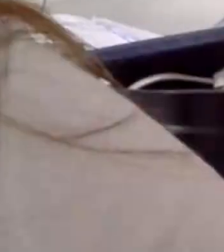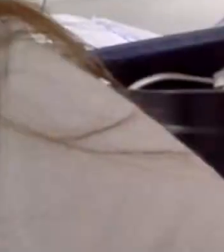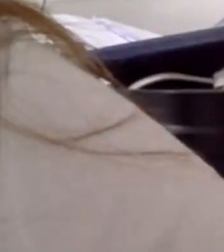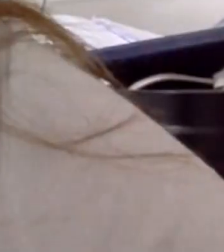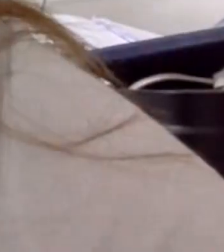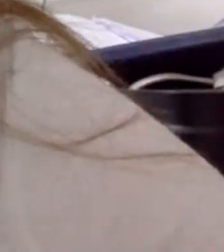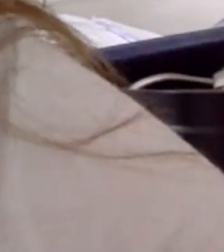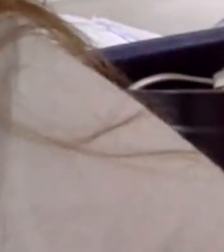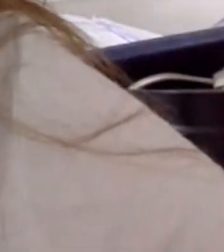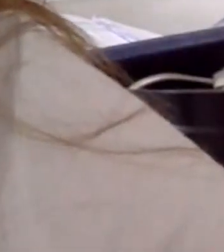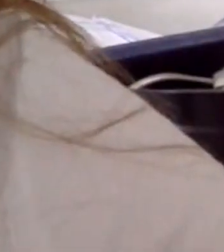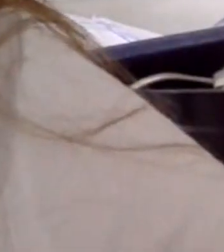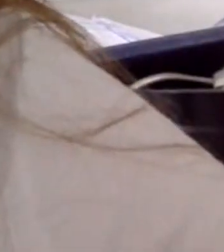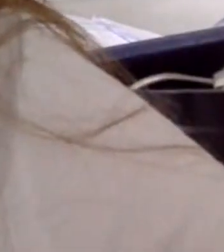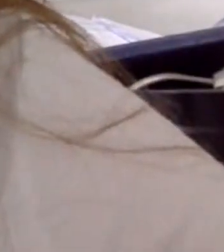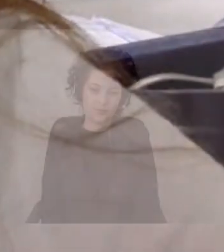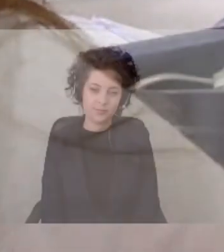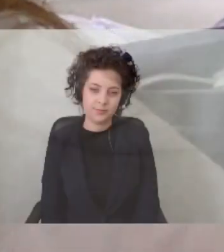minha tela.